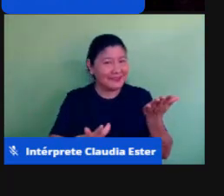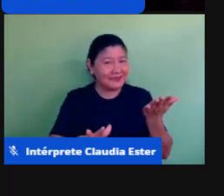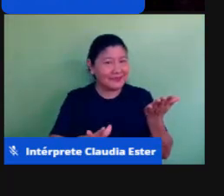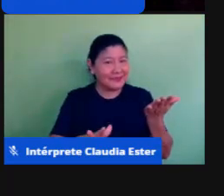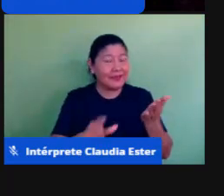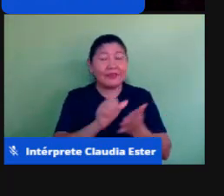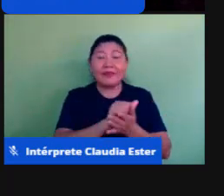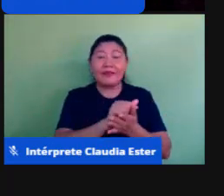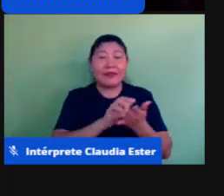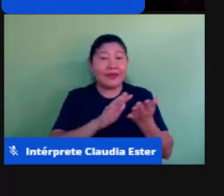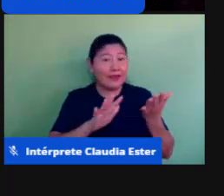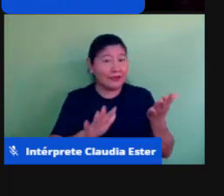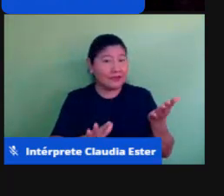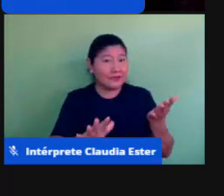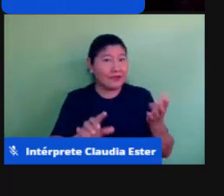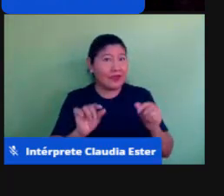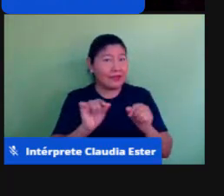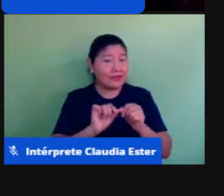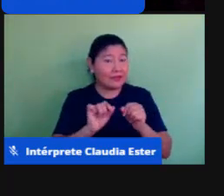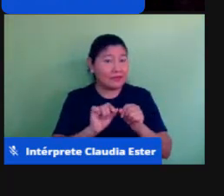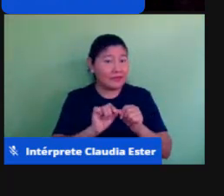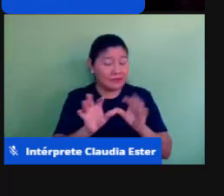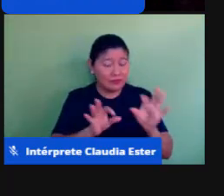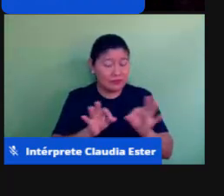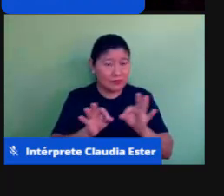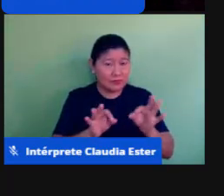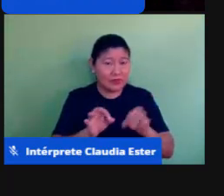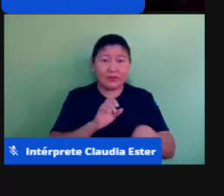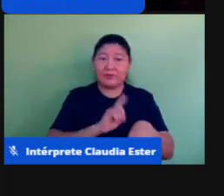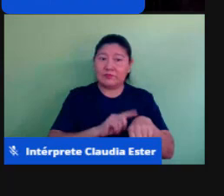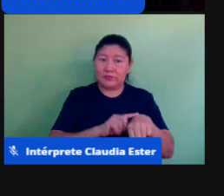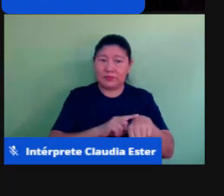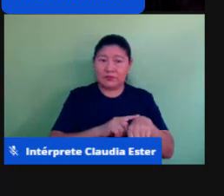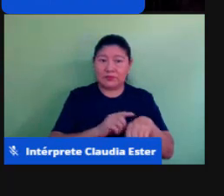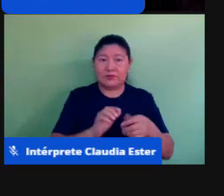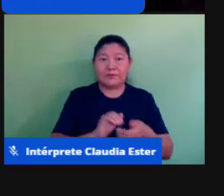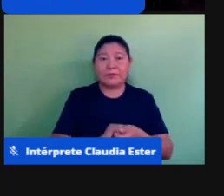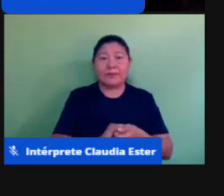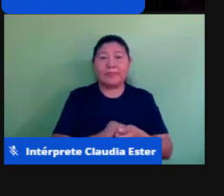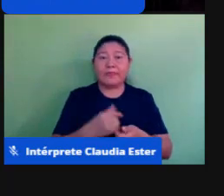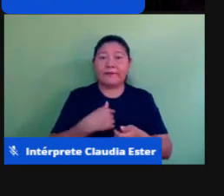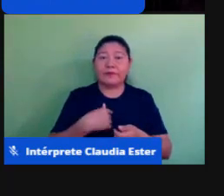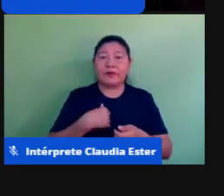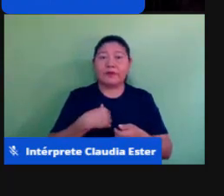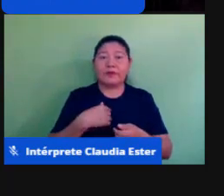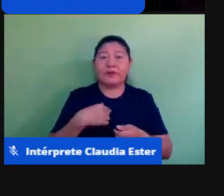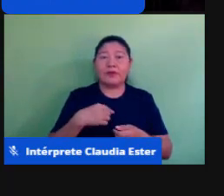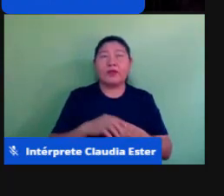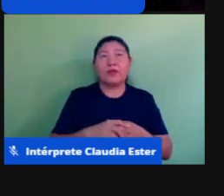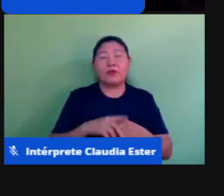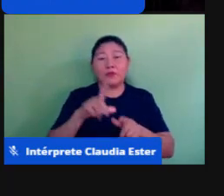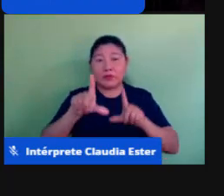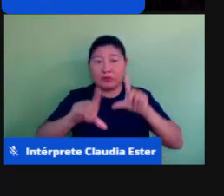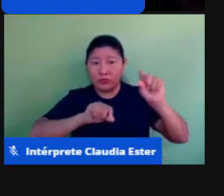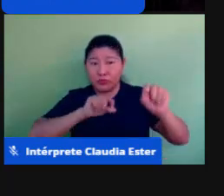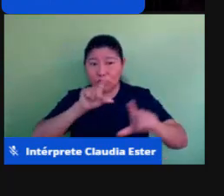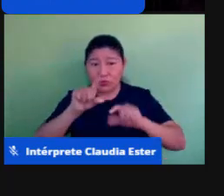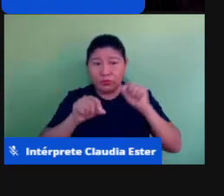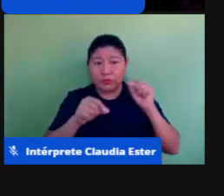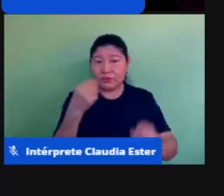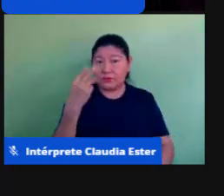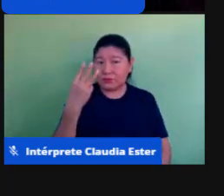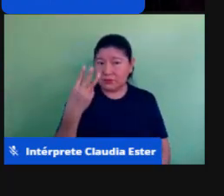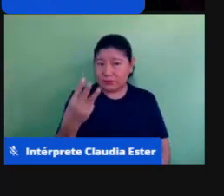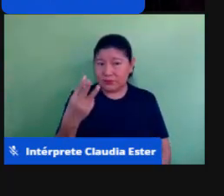as atividades que eu estou desenvolvendo para esse momento tão delicado. Eu peguei 3 atividades dessa